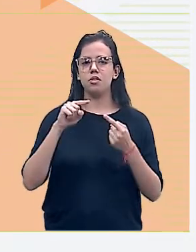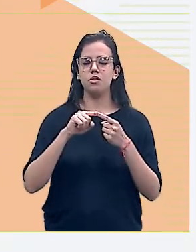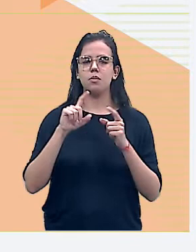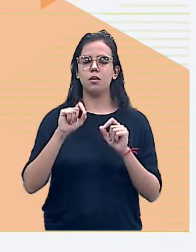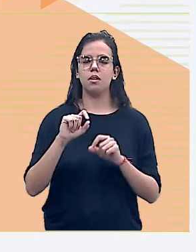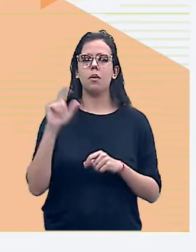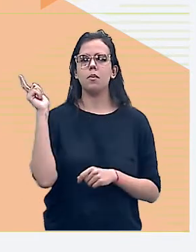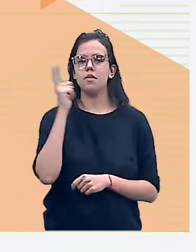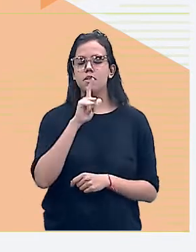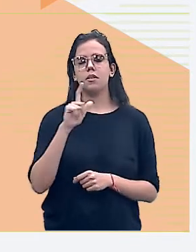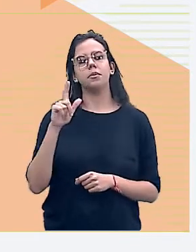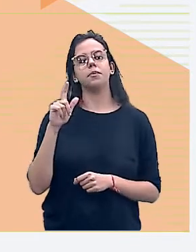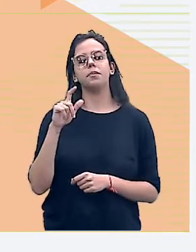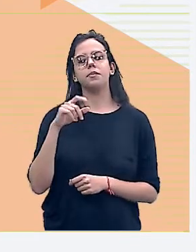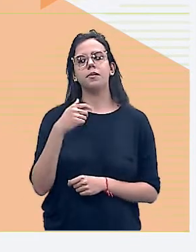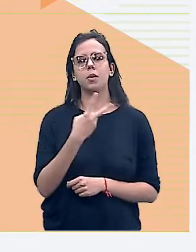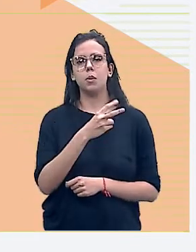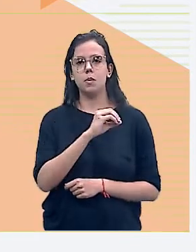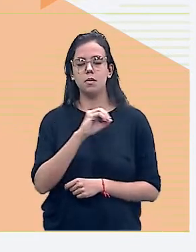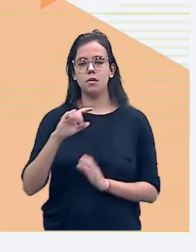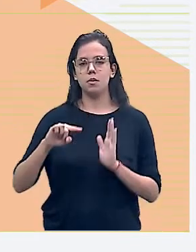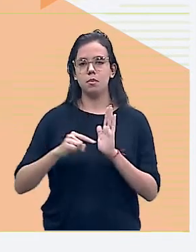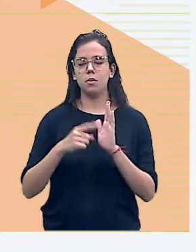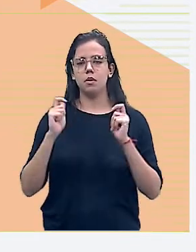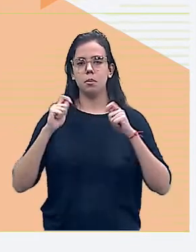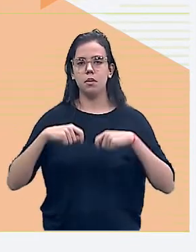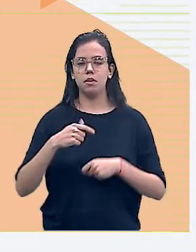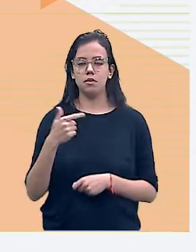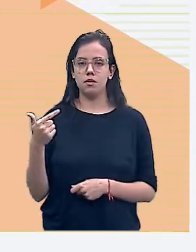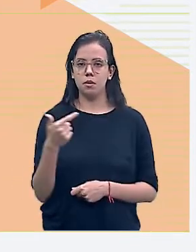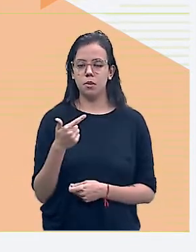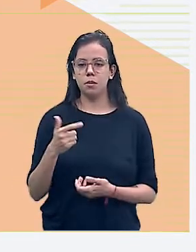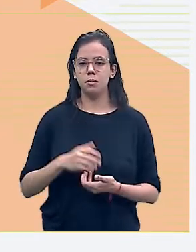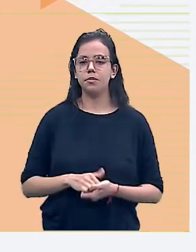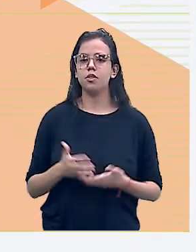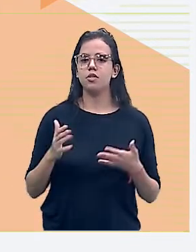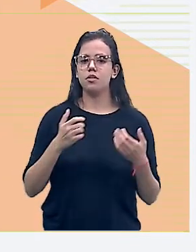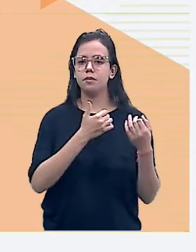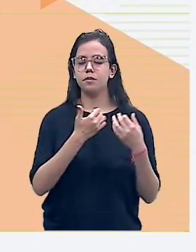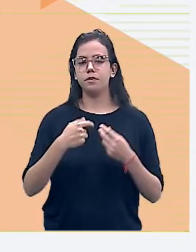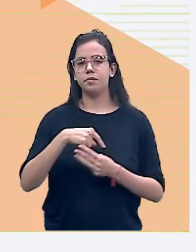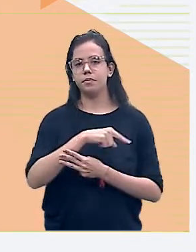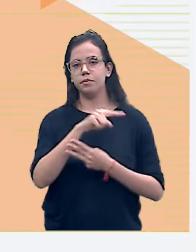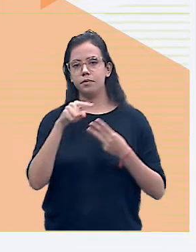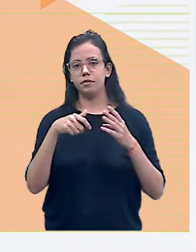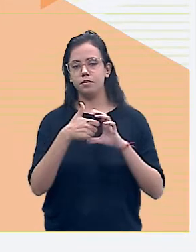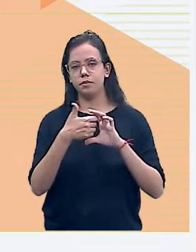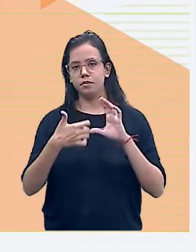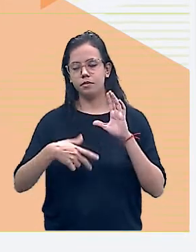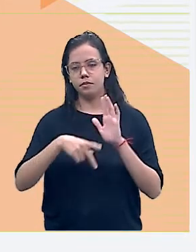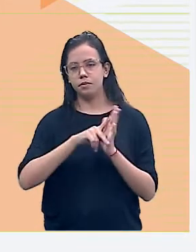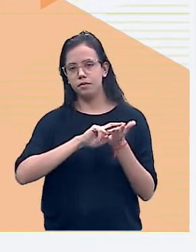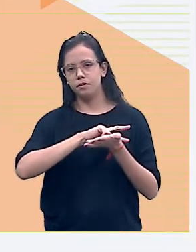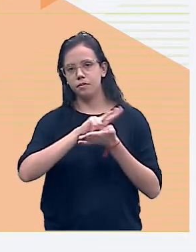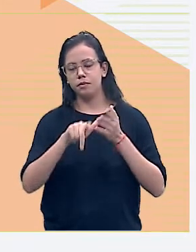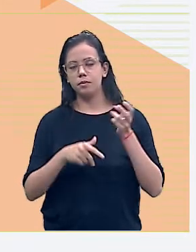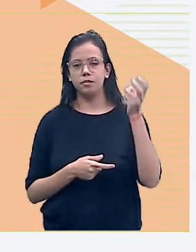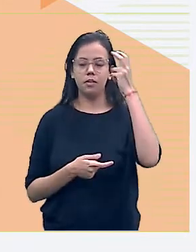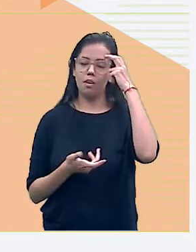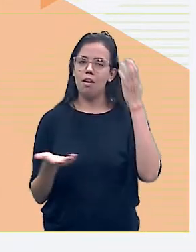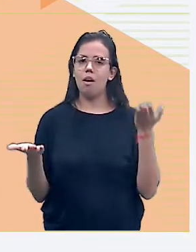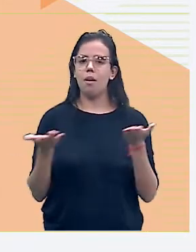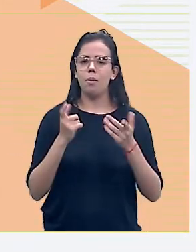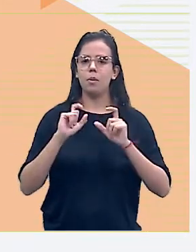competência dois então vamos lá já que nós trabalhamos esses três Clean além do Repertório agora vamos dar uma